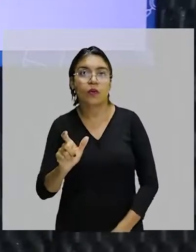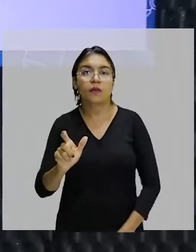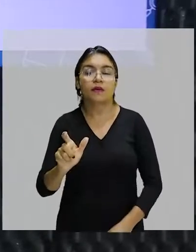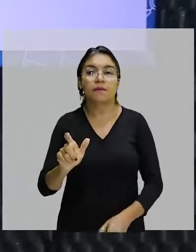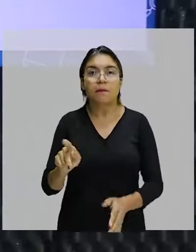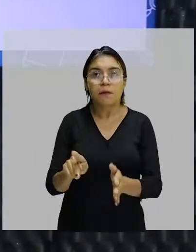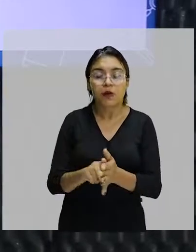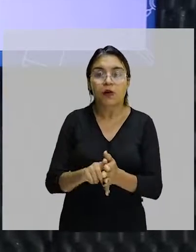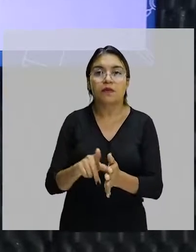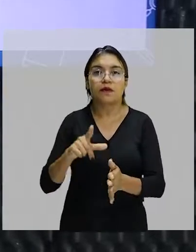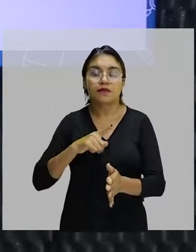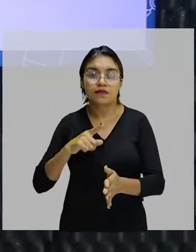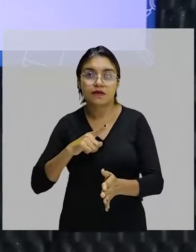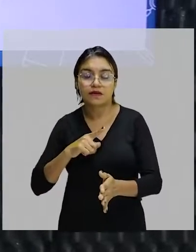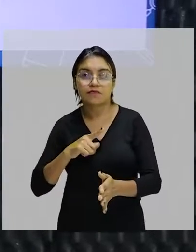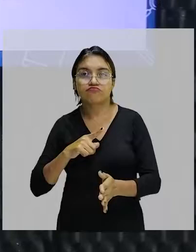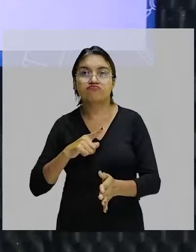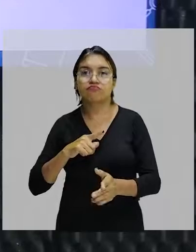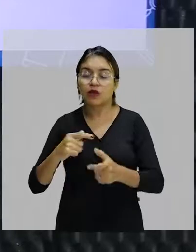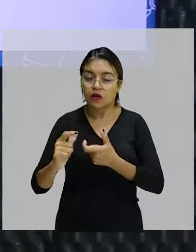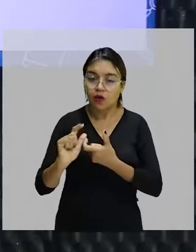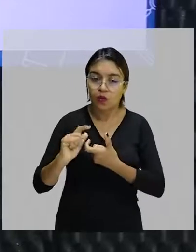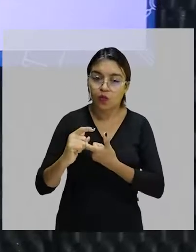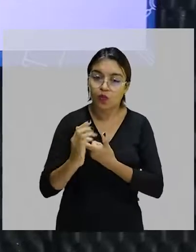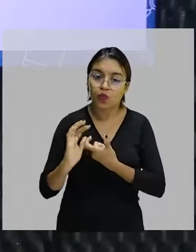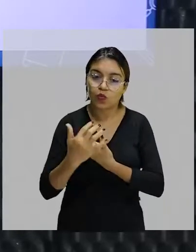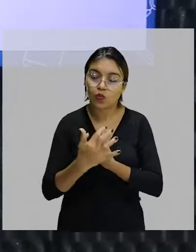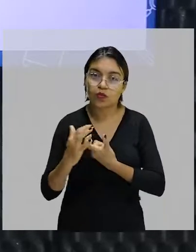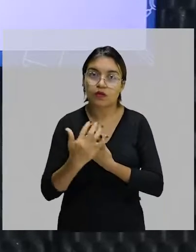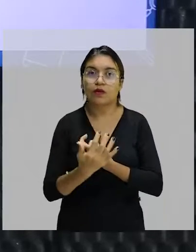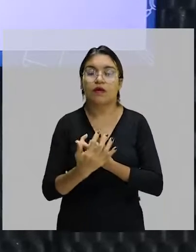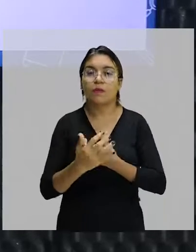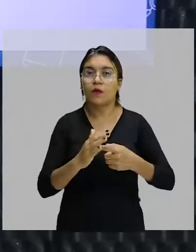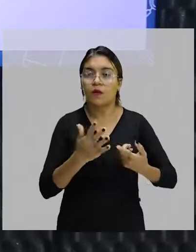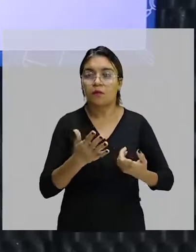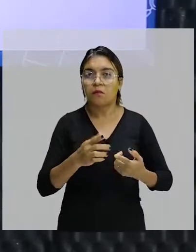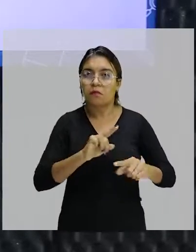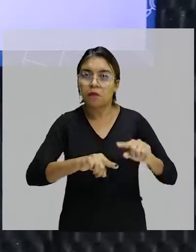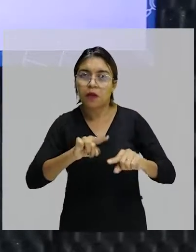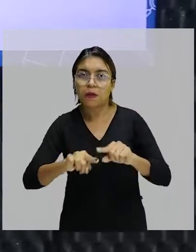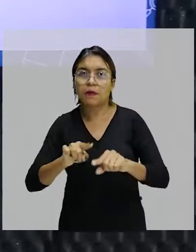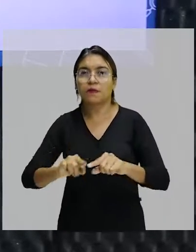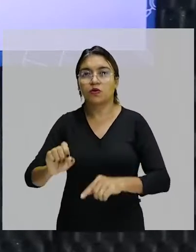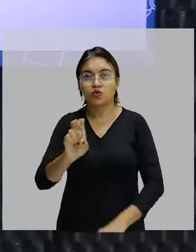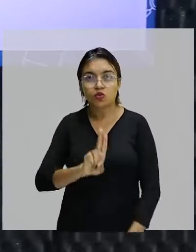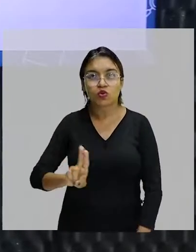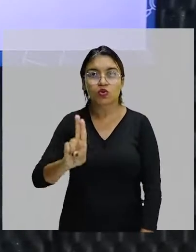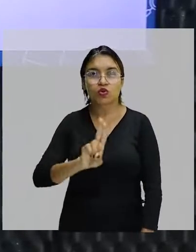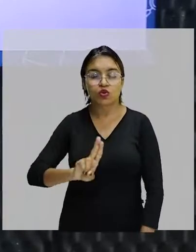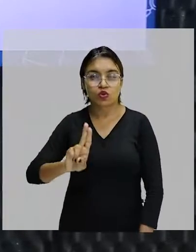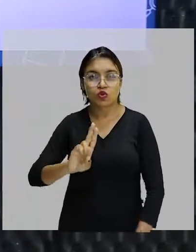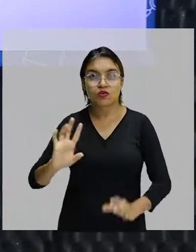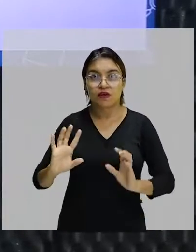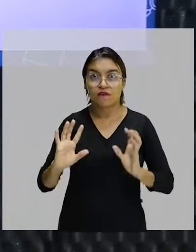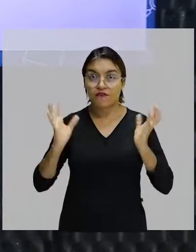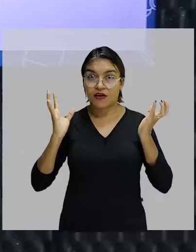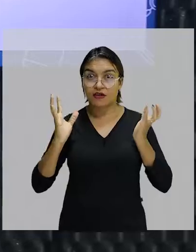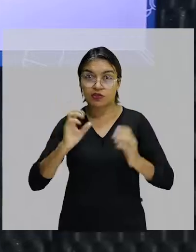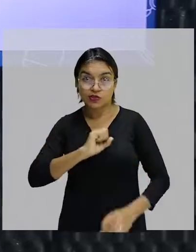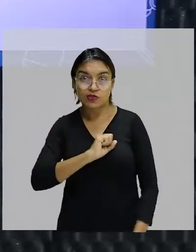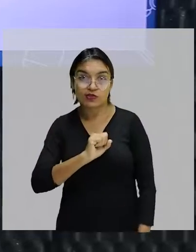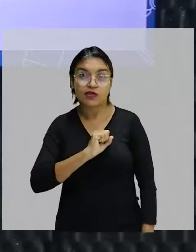um equipamento utilizado aqui em São Luís e aqui no Maranhão, nessas festas de reggae. E esse